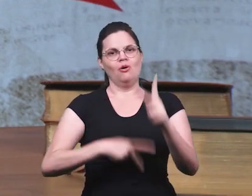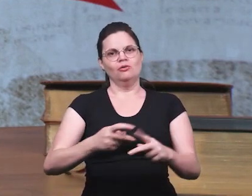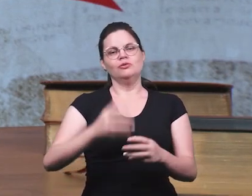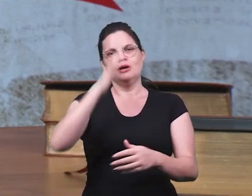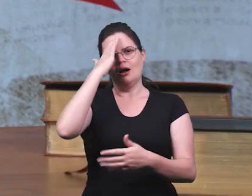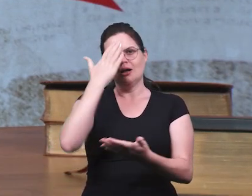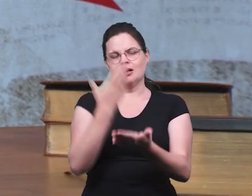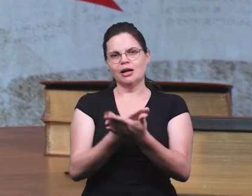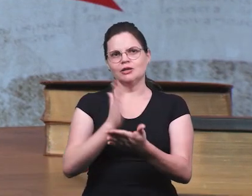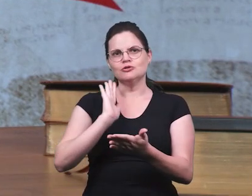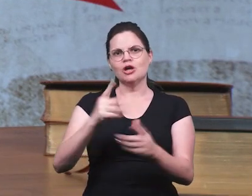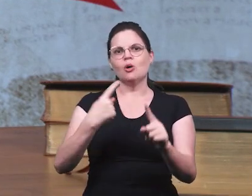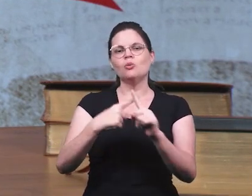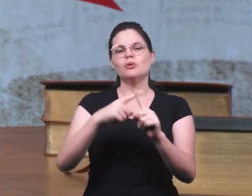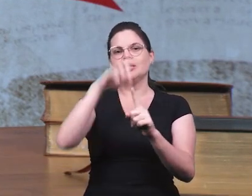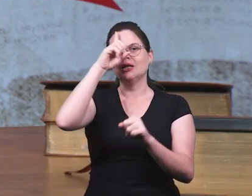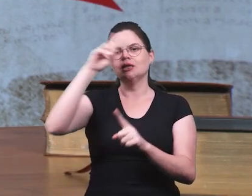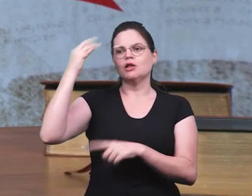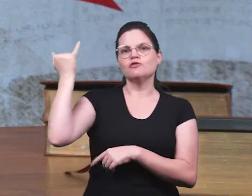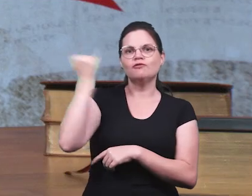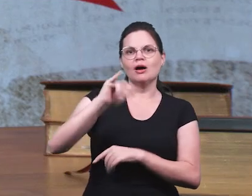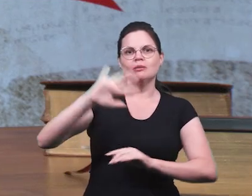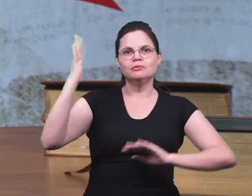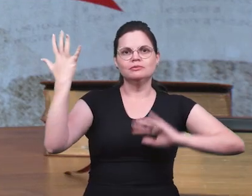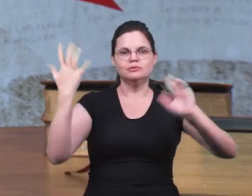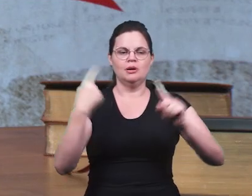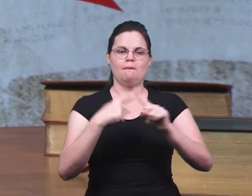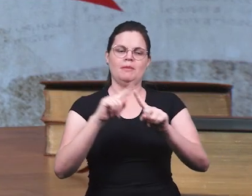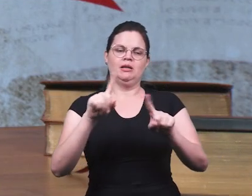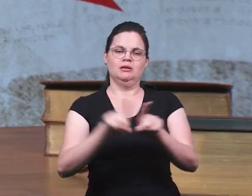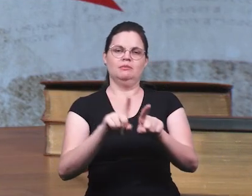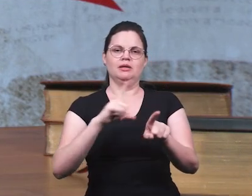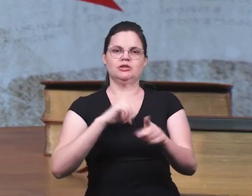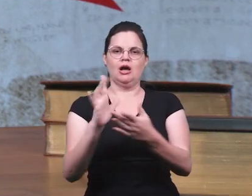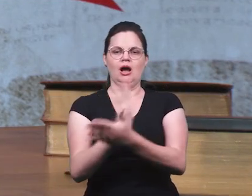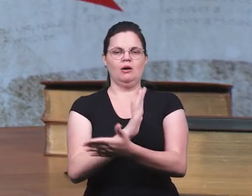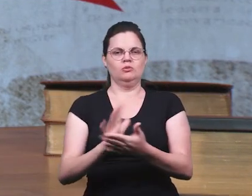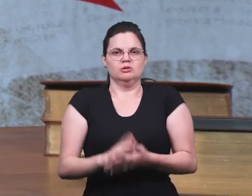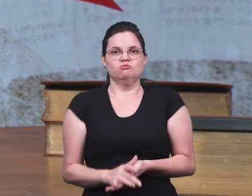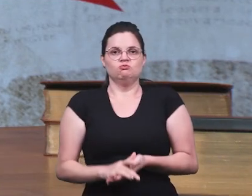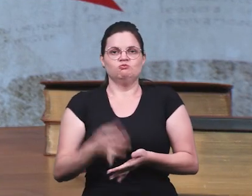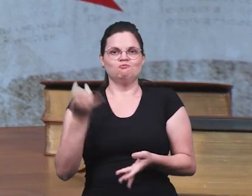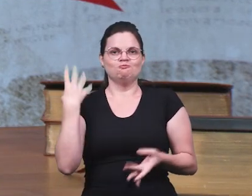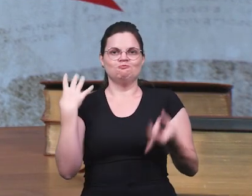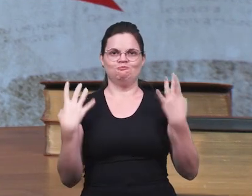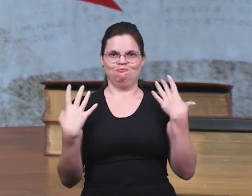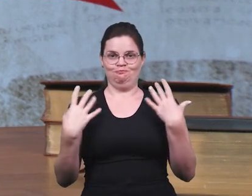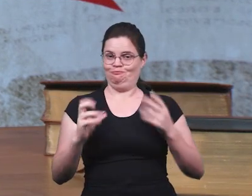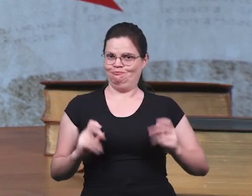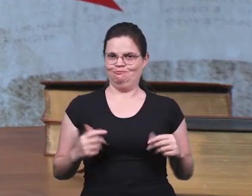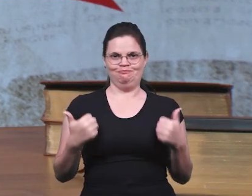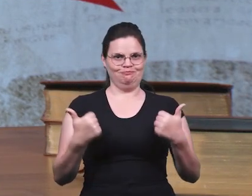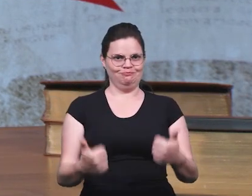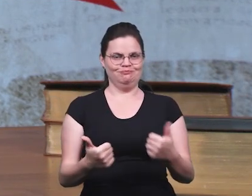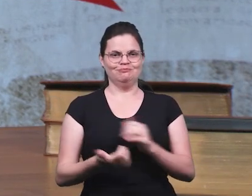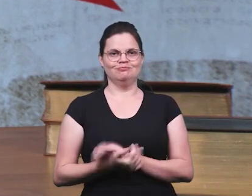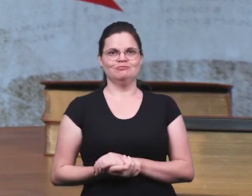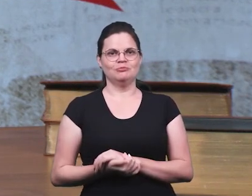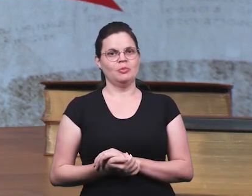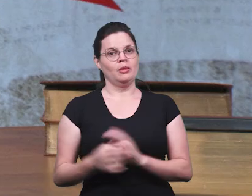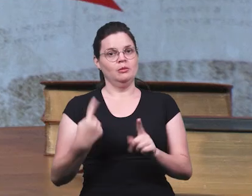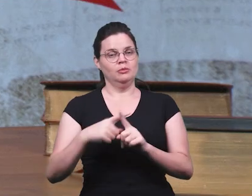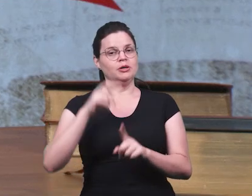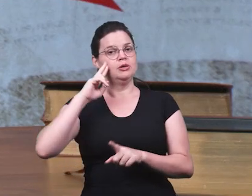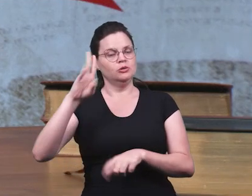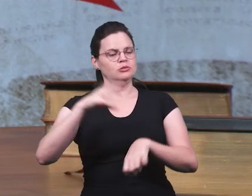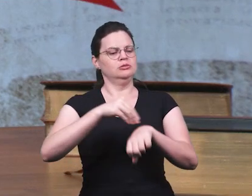tinham aplicado a palavra do Senhor ao seu coração. Então, é um recado